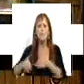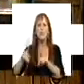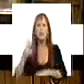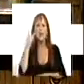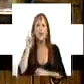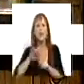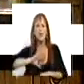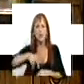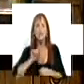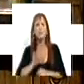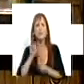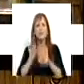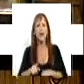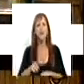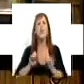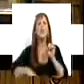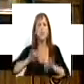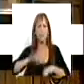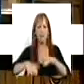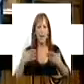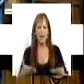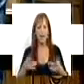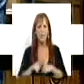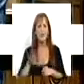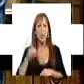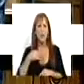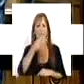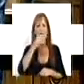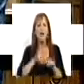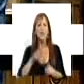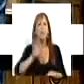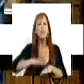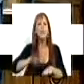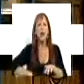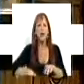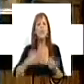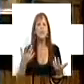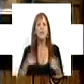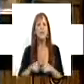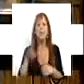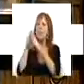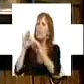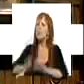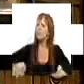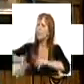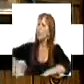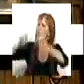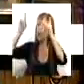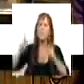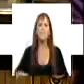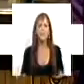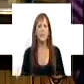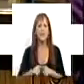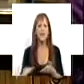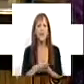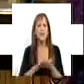os destinos do planeta. O que está em causa quando falamos das causas é o modelo de desenvolvimento